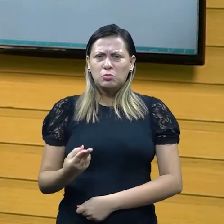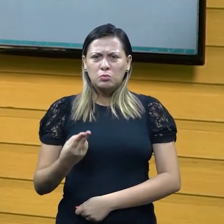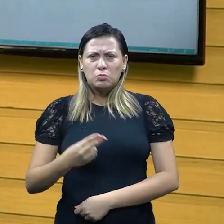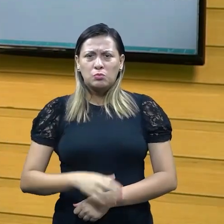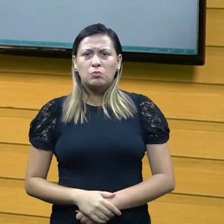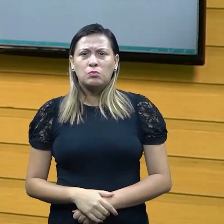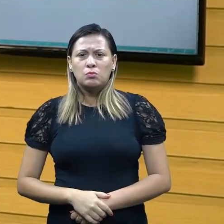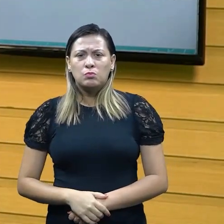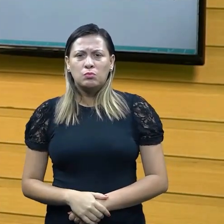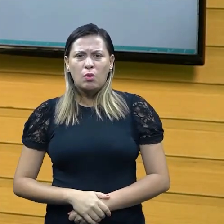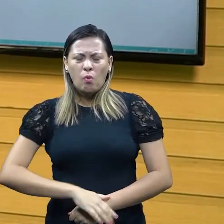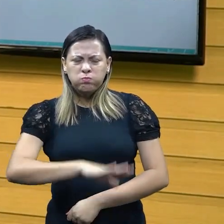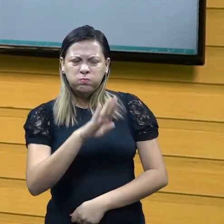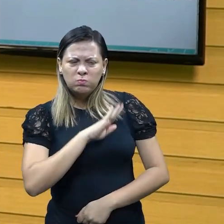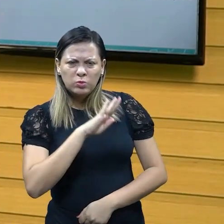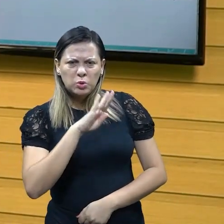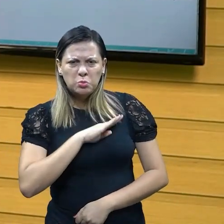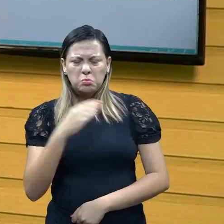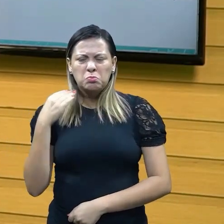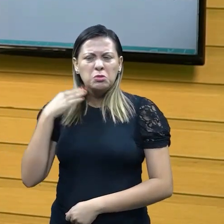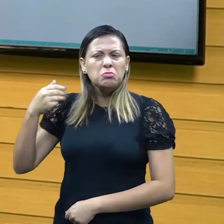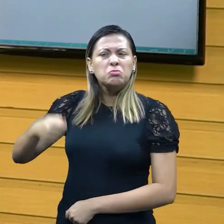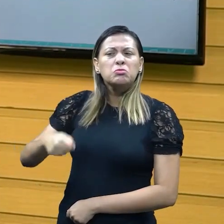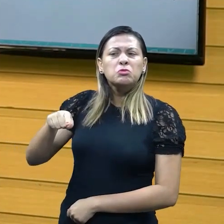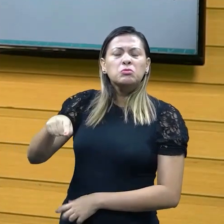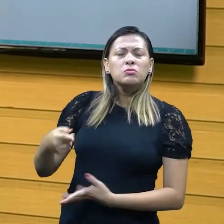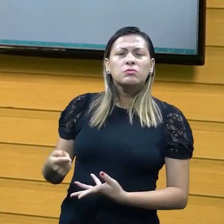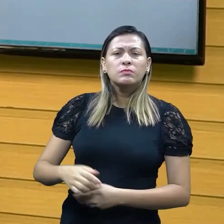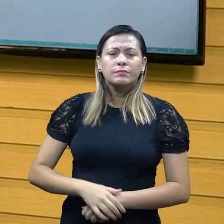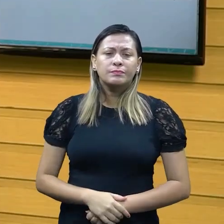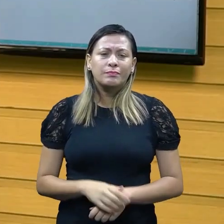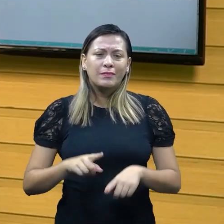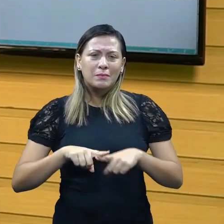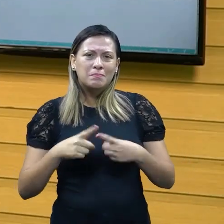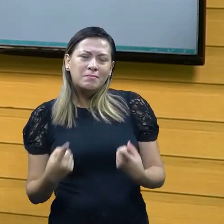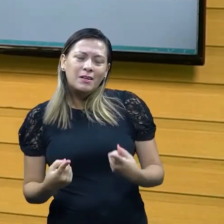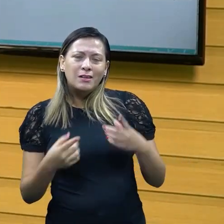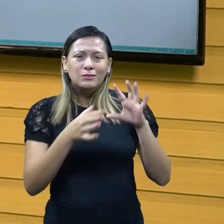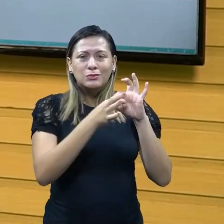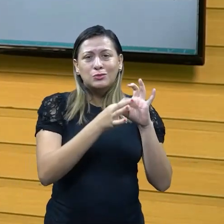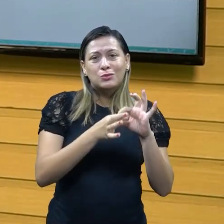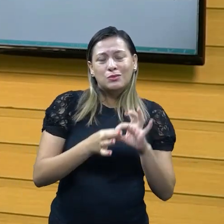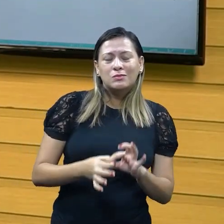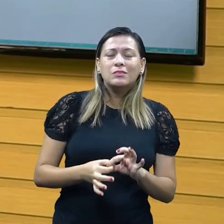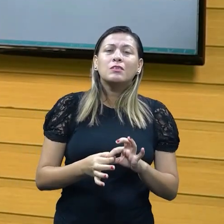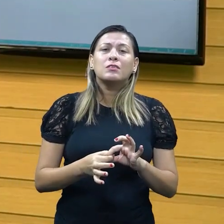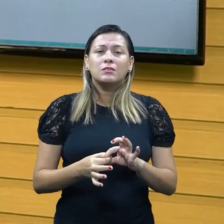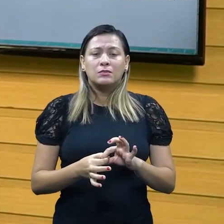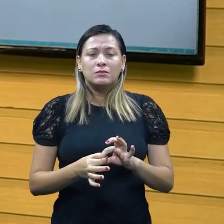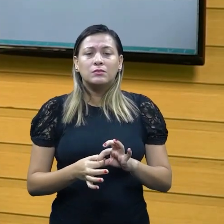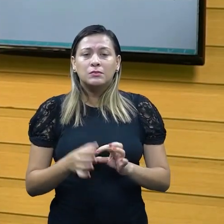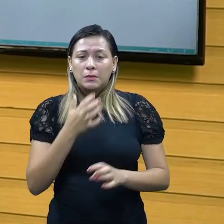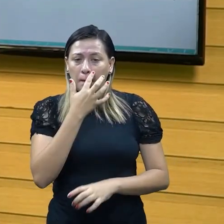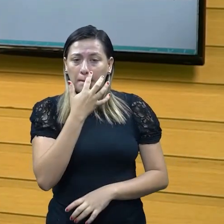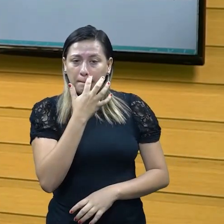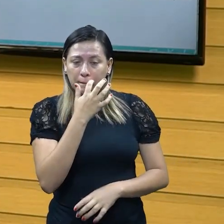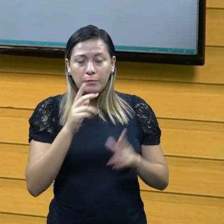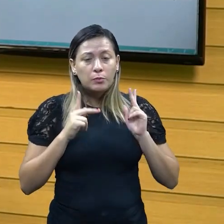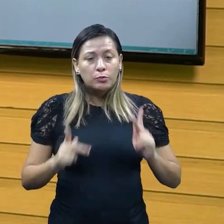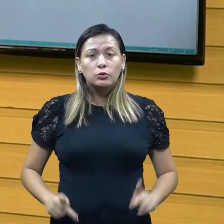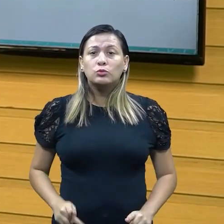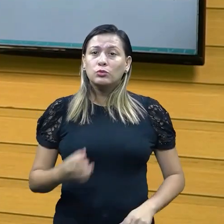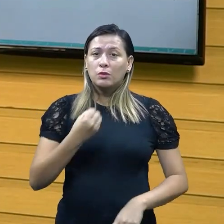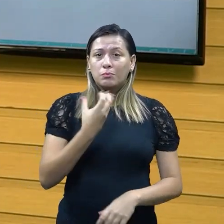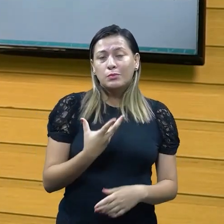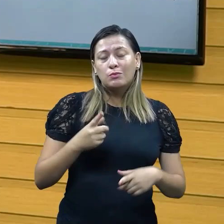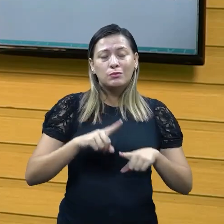do juiz, né? Ainda que ele tente agir de forma coerente, e isso é um dos motivos para que você alegue, né,